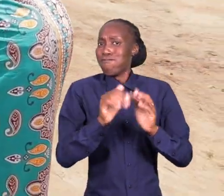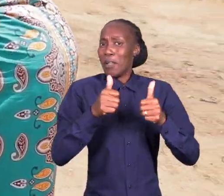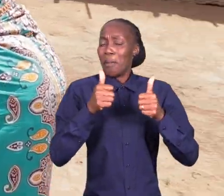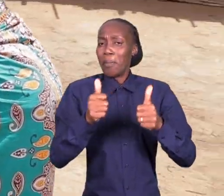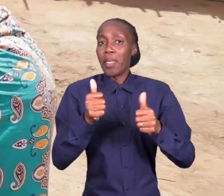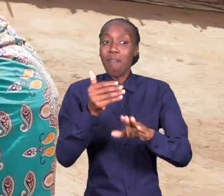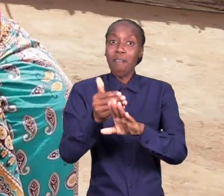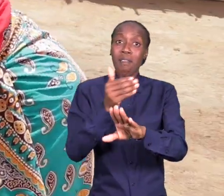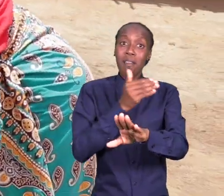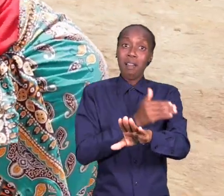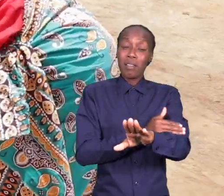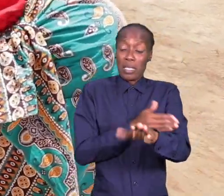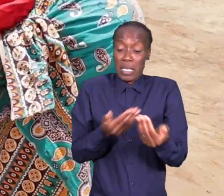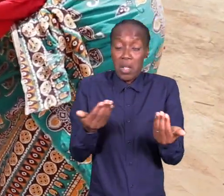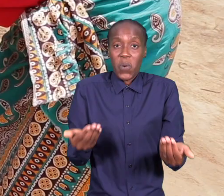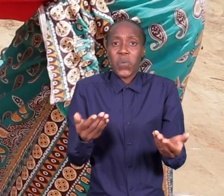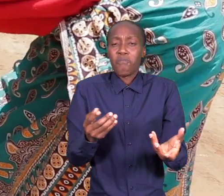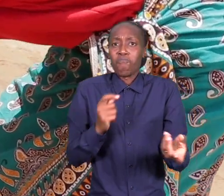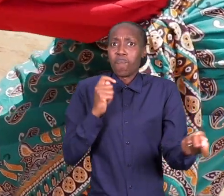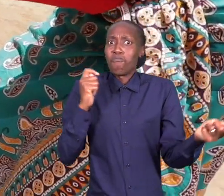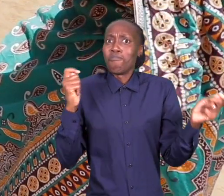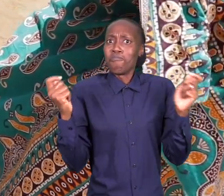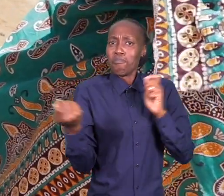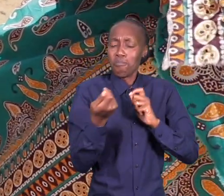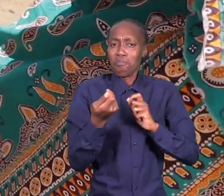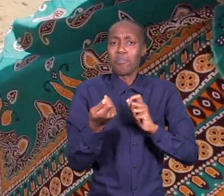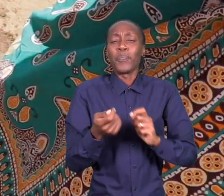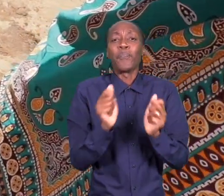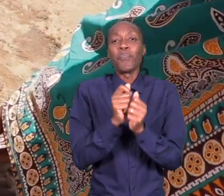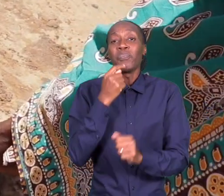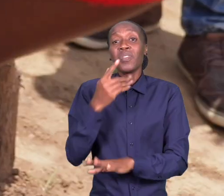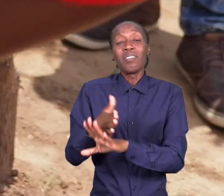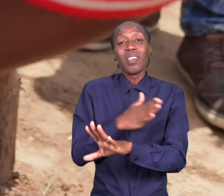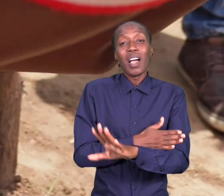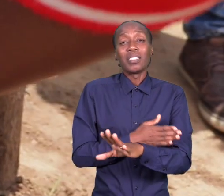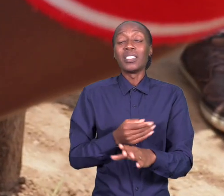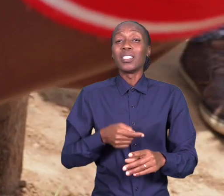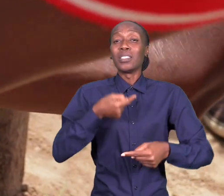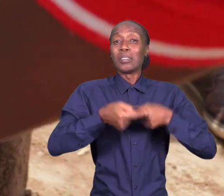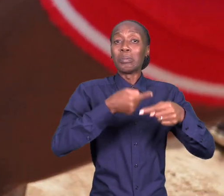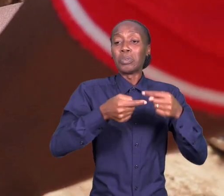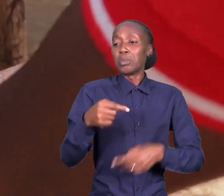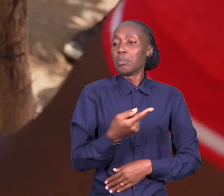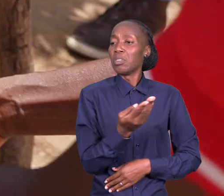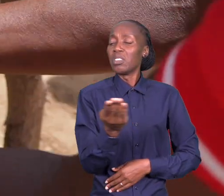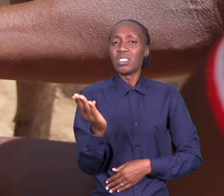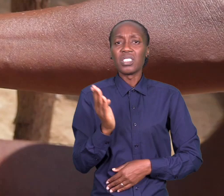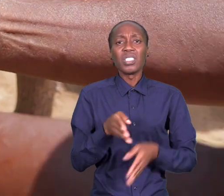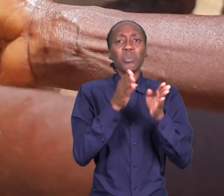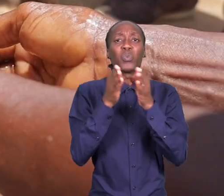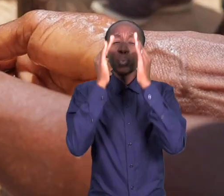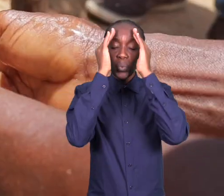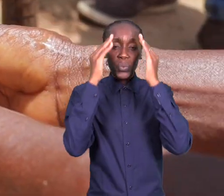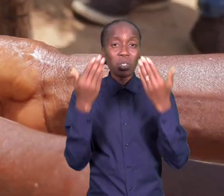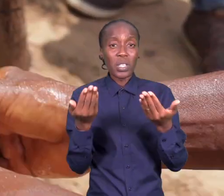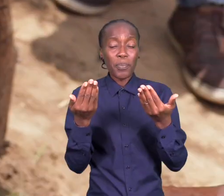estão muito bem, diferente de antes do projeto aparecer. De princípio, antes de chegar ao projeto, as pessoas não